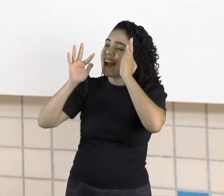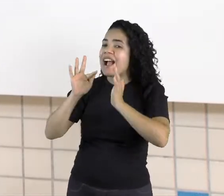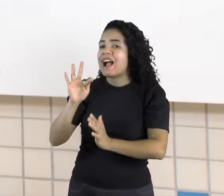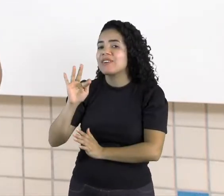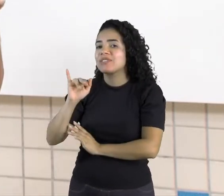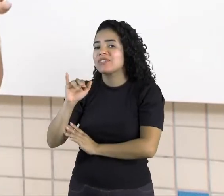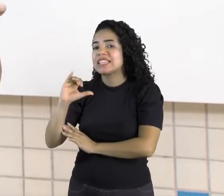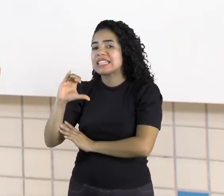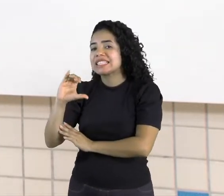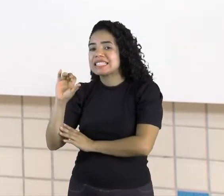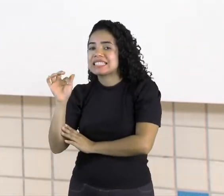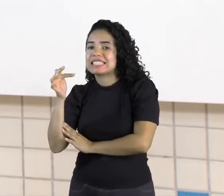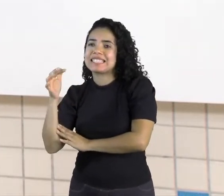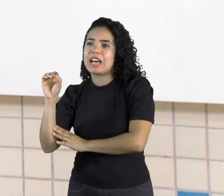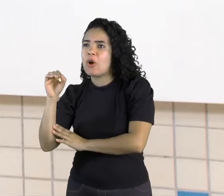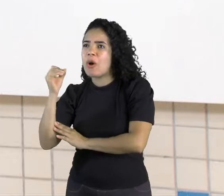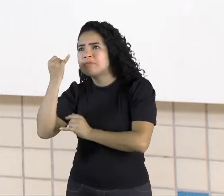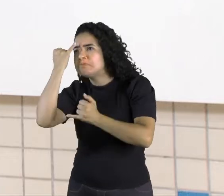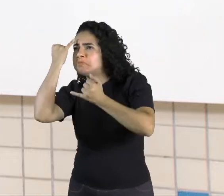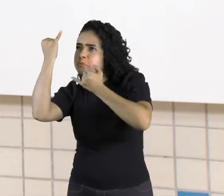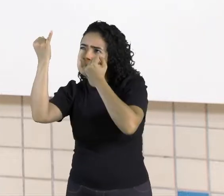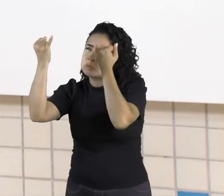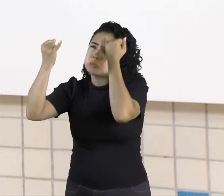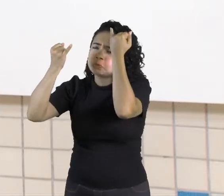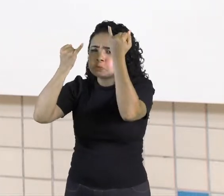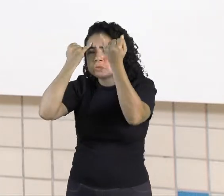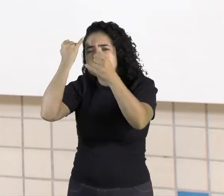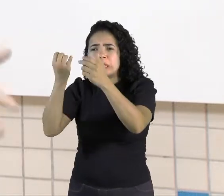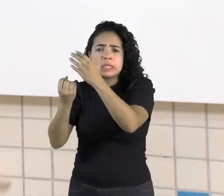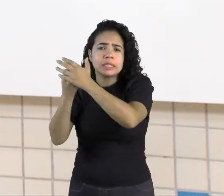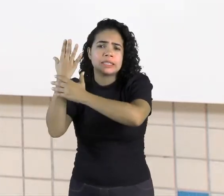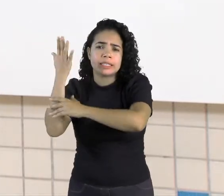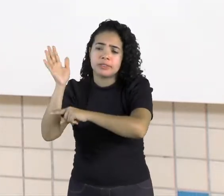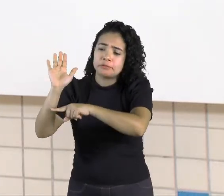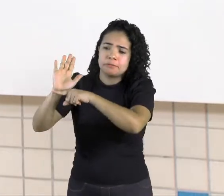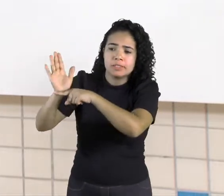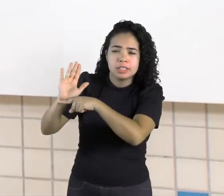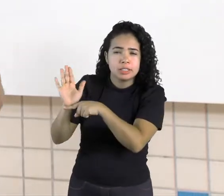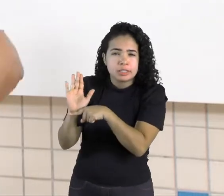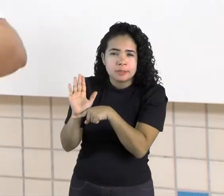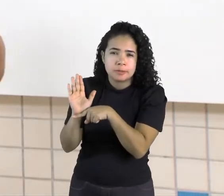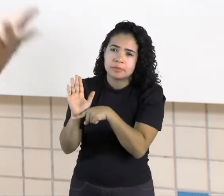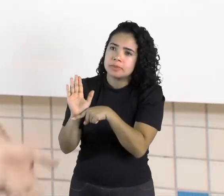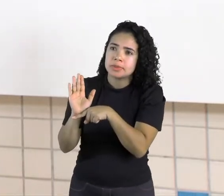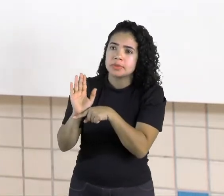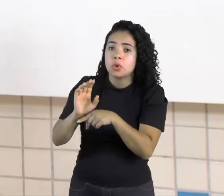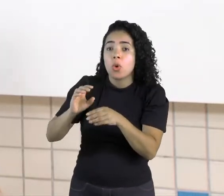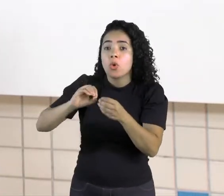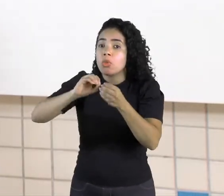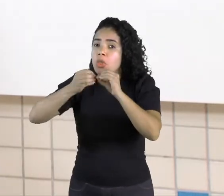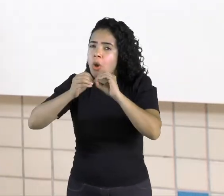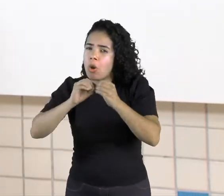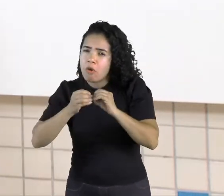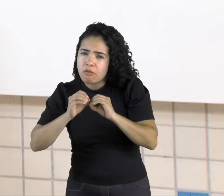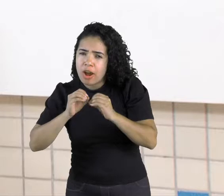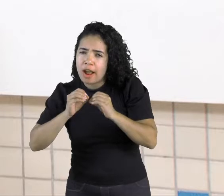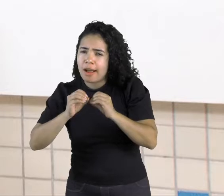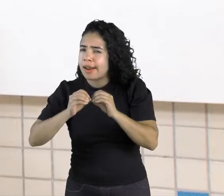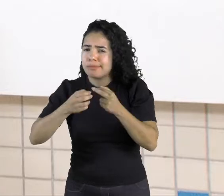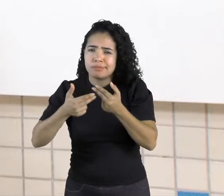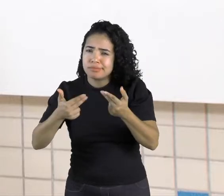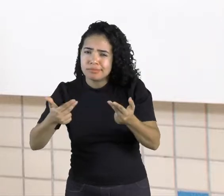as histórias criadas para se realizar os filmes, não é? As novelas.